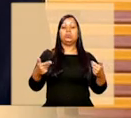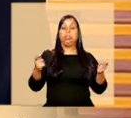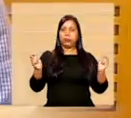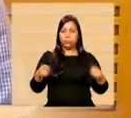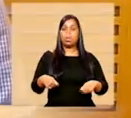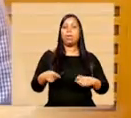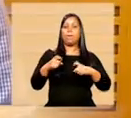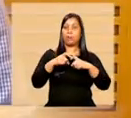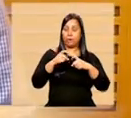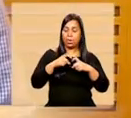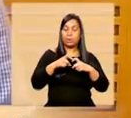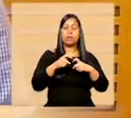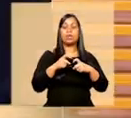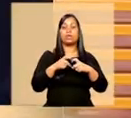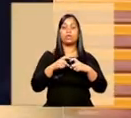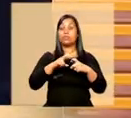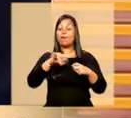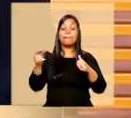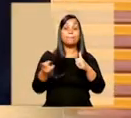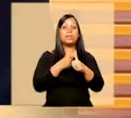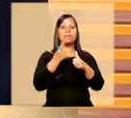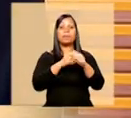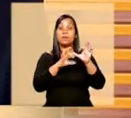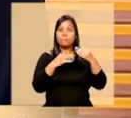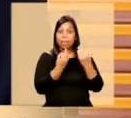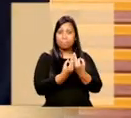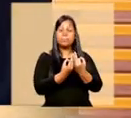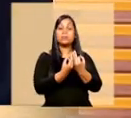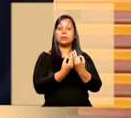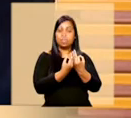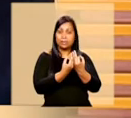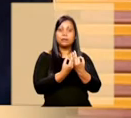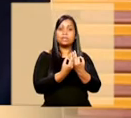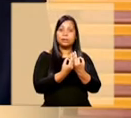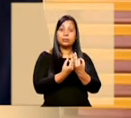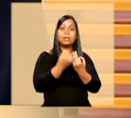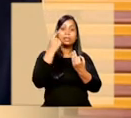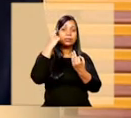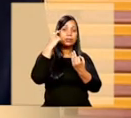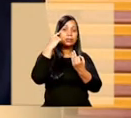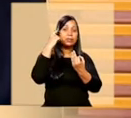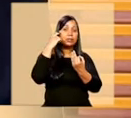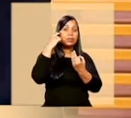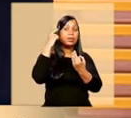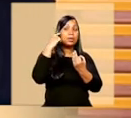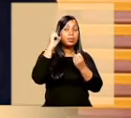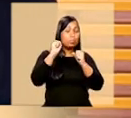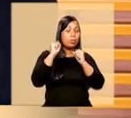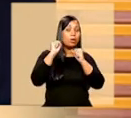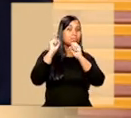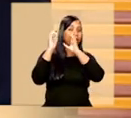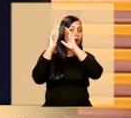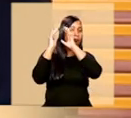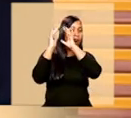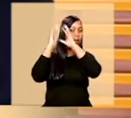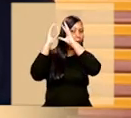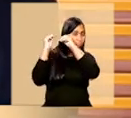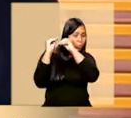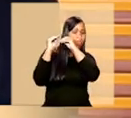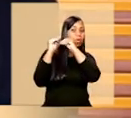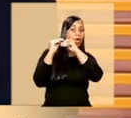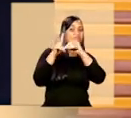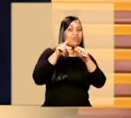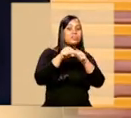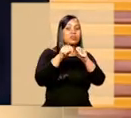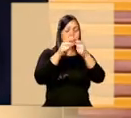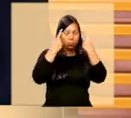esses critérios, aí sim que o médico vai primeiro comunicar à família que ele pode estar em morte cefálica e iniciar os testes clínicos.